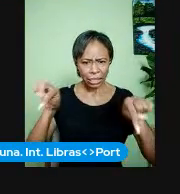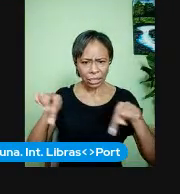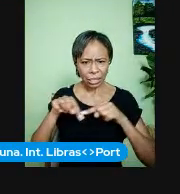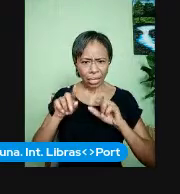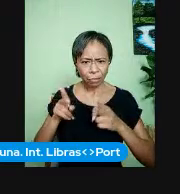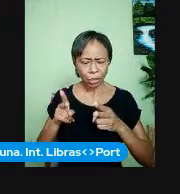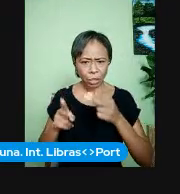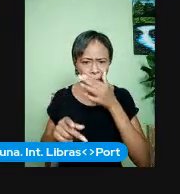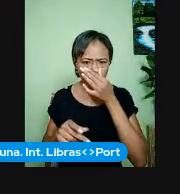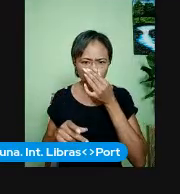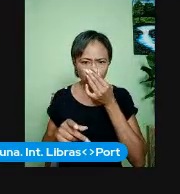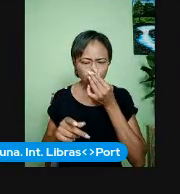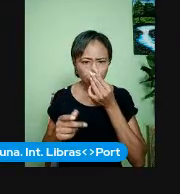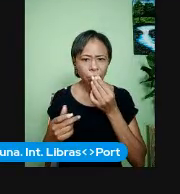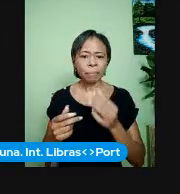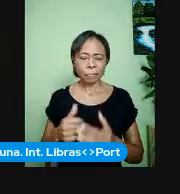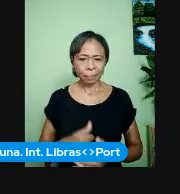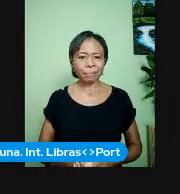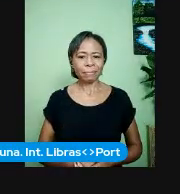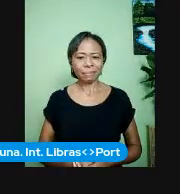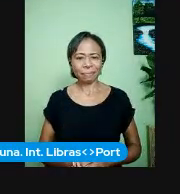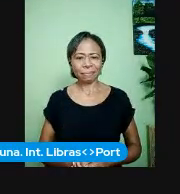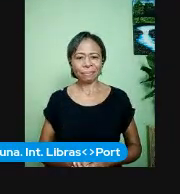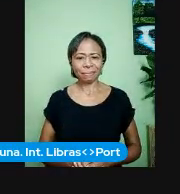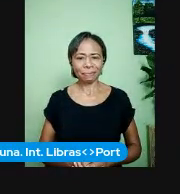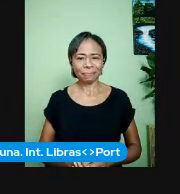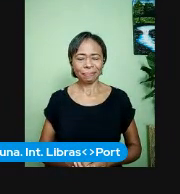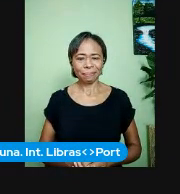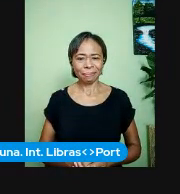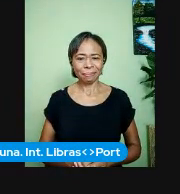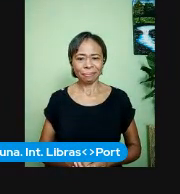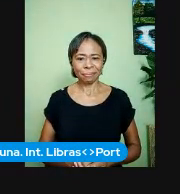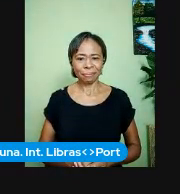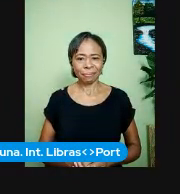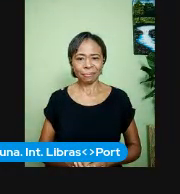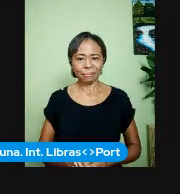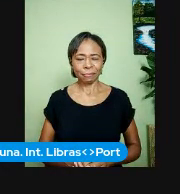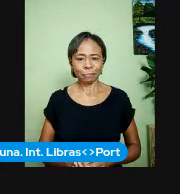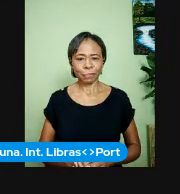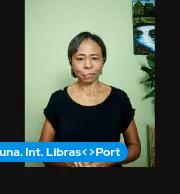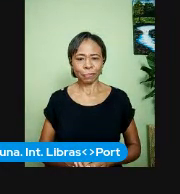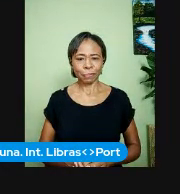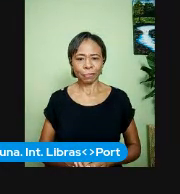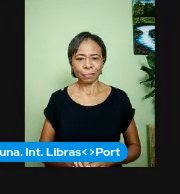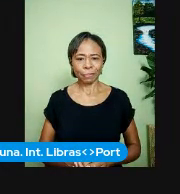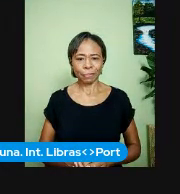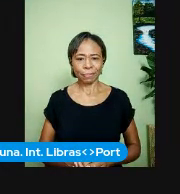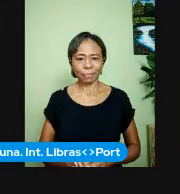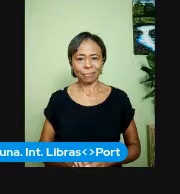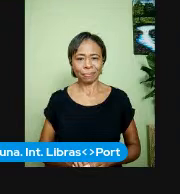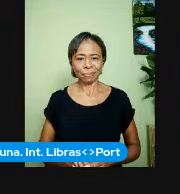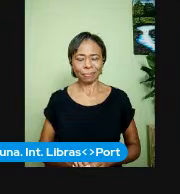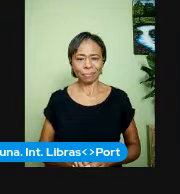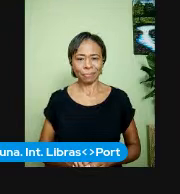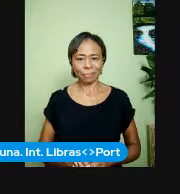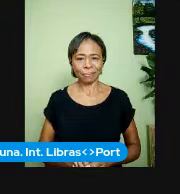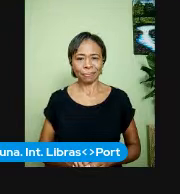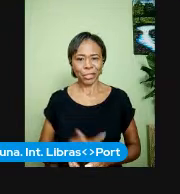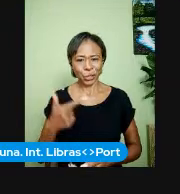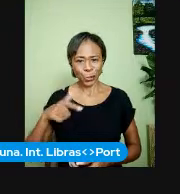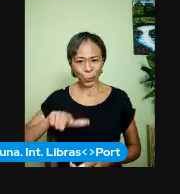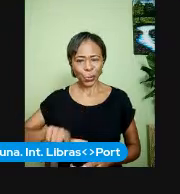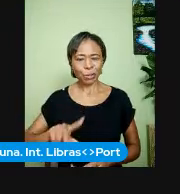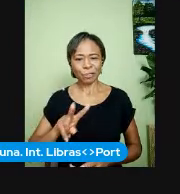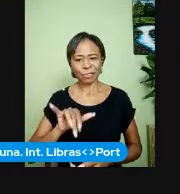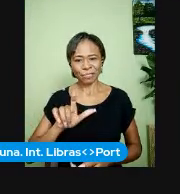É a mesma sala, Vila Fazendinha, a Vila Fazendinha aí de novo,